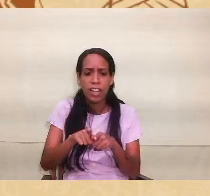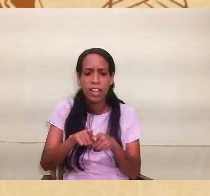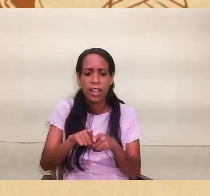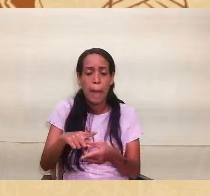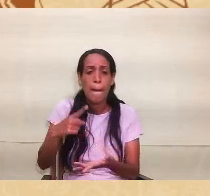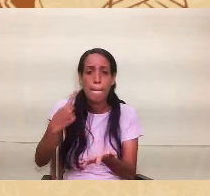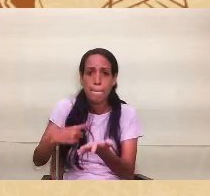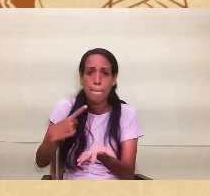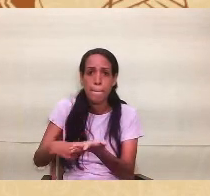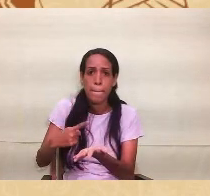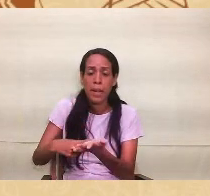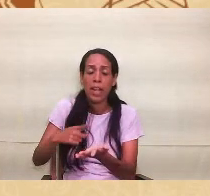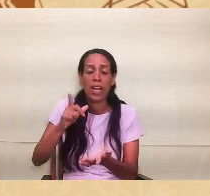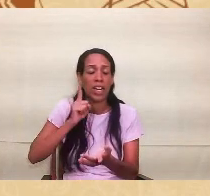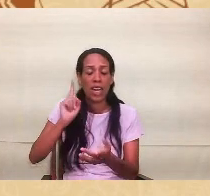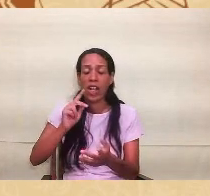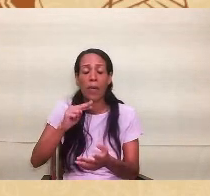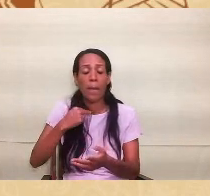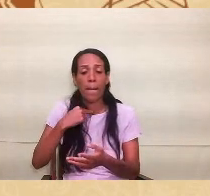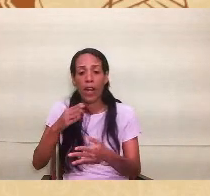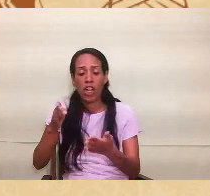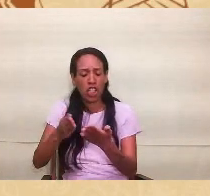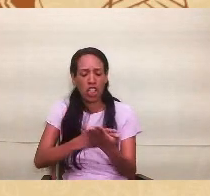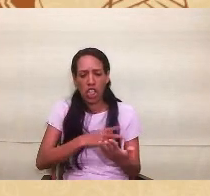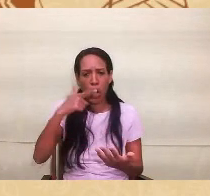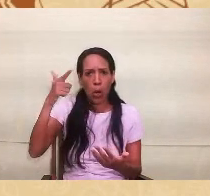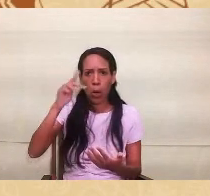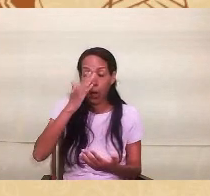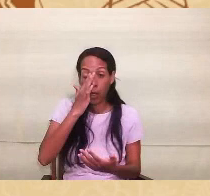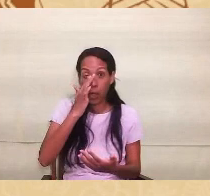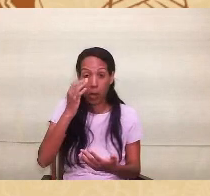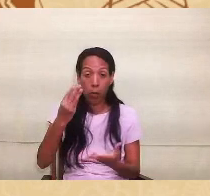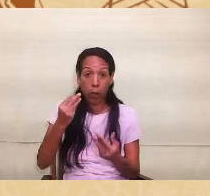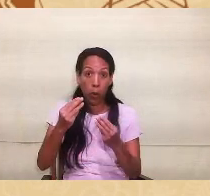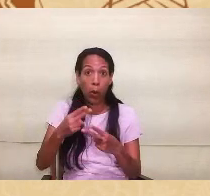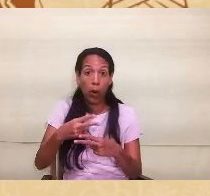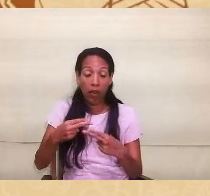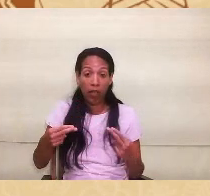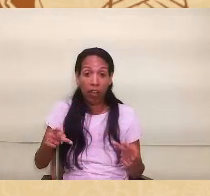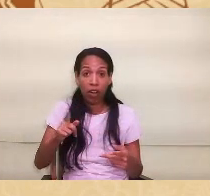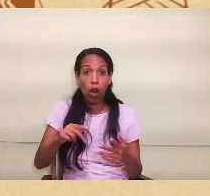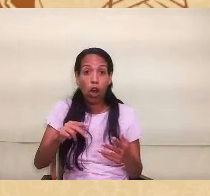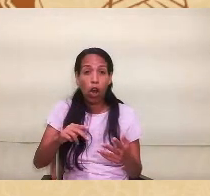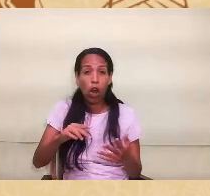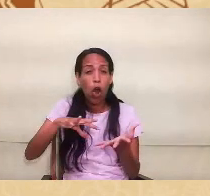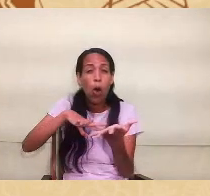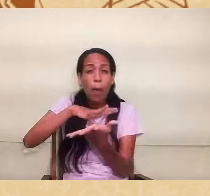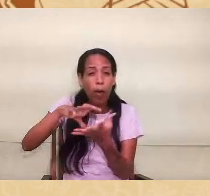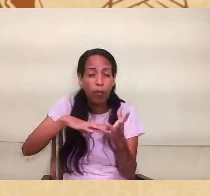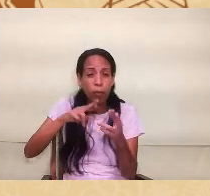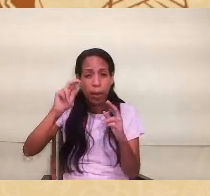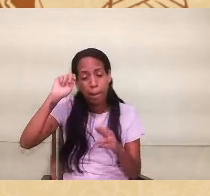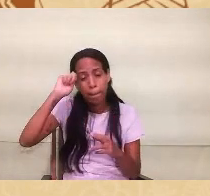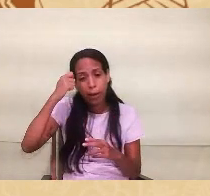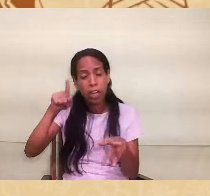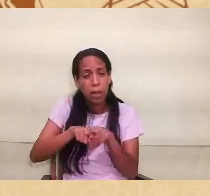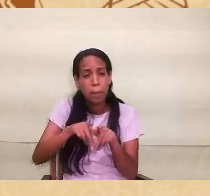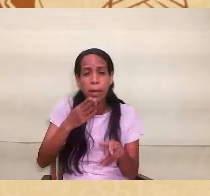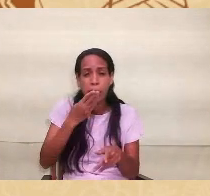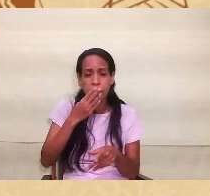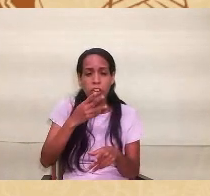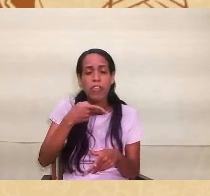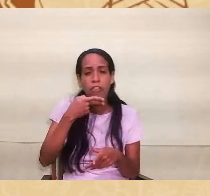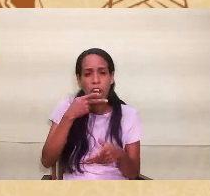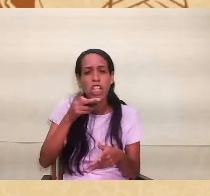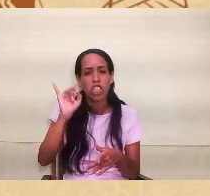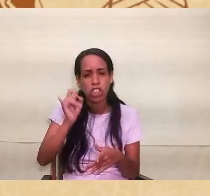uma luta não exclui a outra. Muitas vezes o movimento negro, ou mesmo o movimento indígena, como você já falou algumas